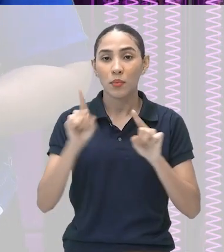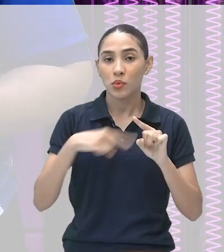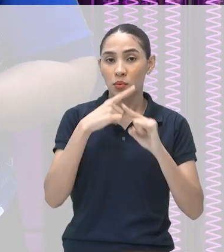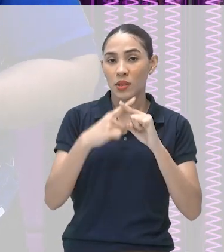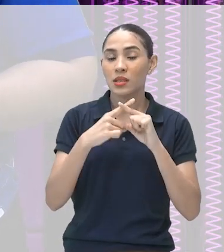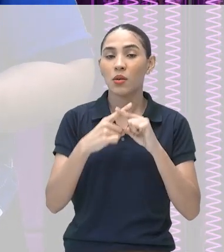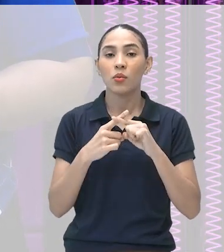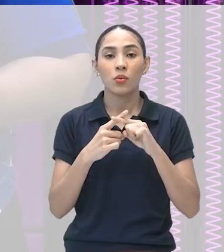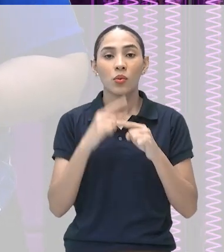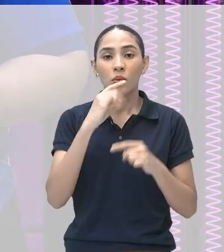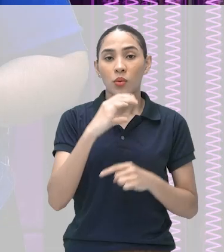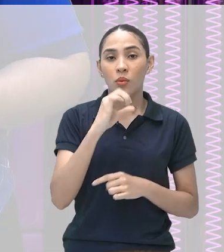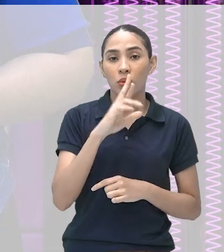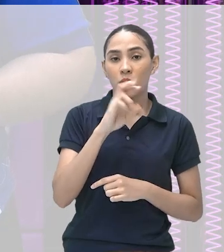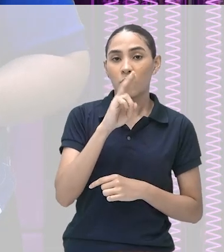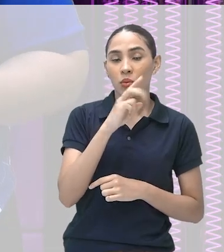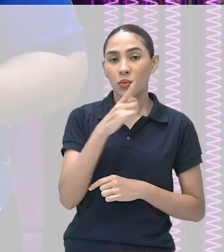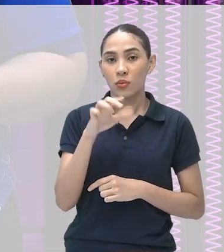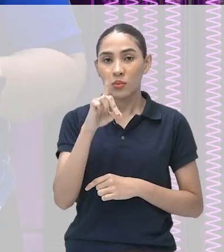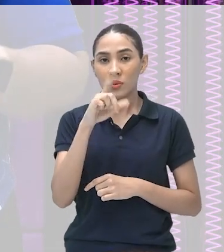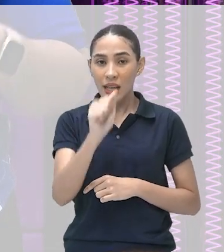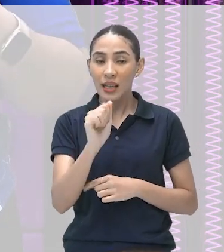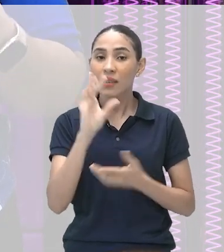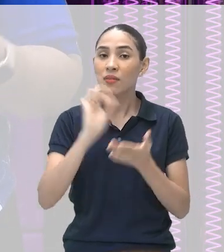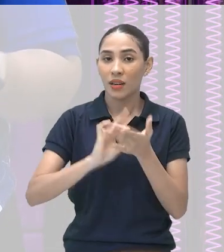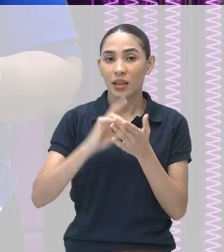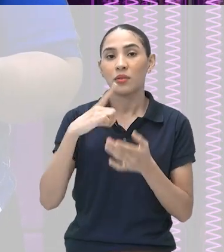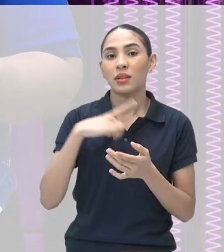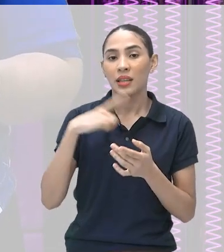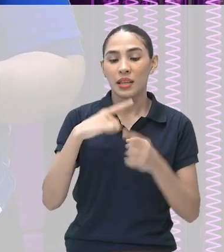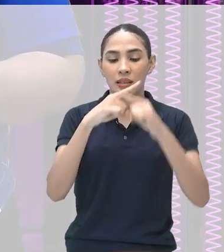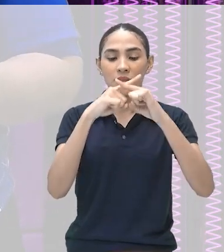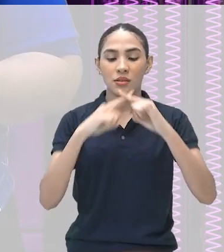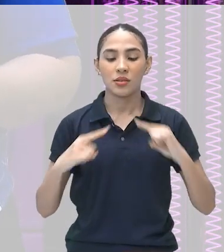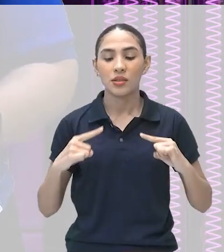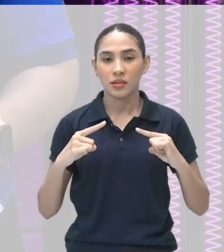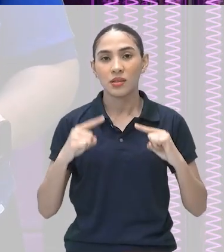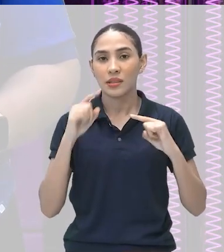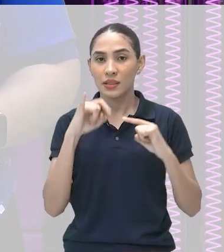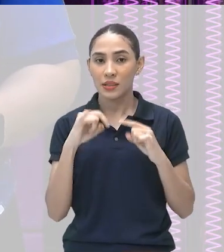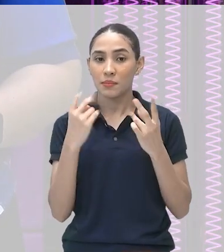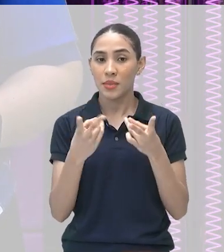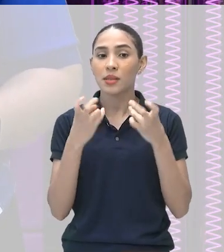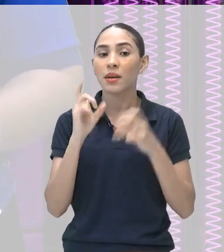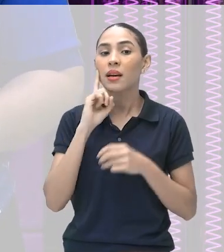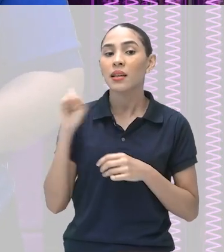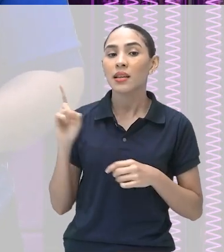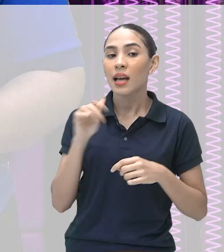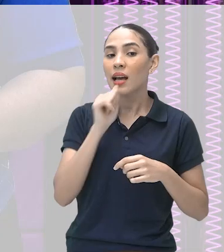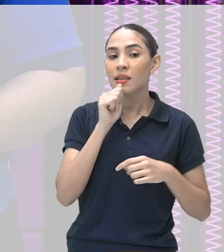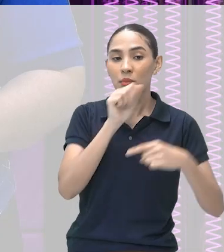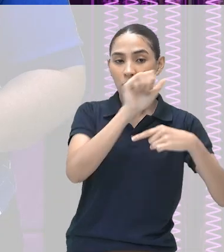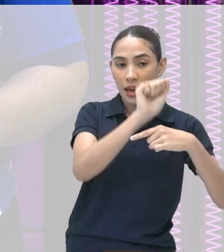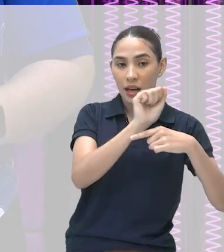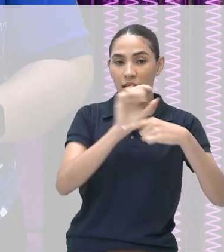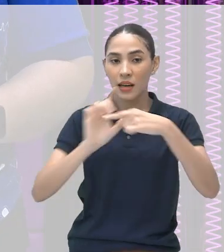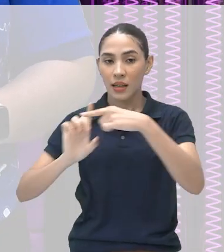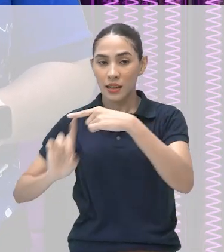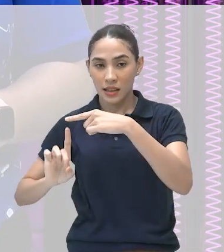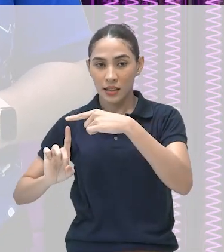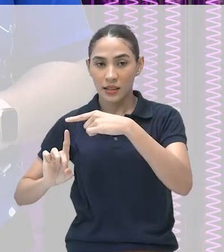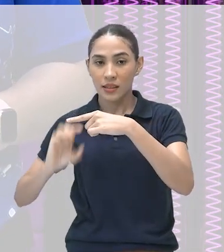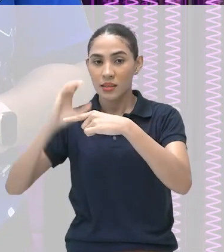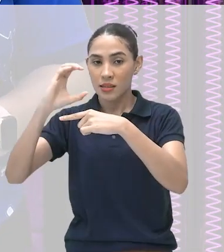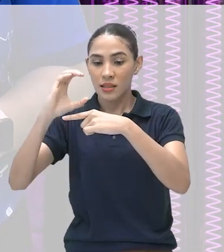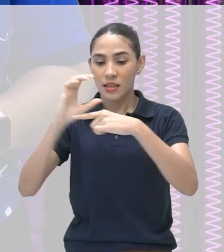multiplicação cruzada, né? De fato, ela tem um formato de um X, né? Se a gente observar, A multiplicou por D e